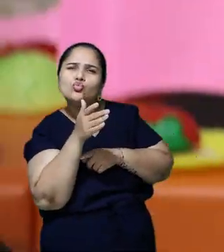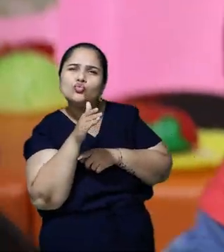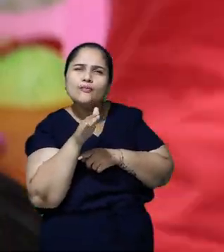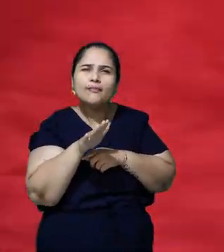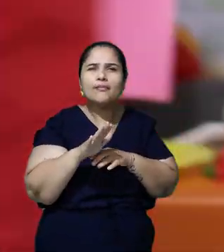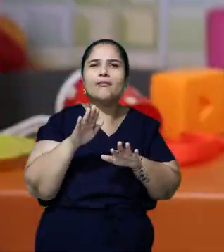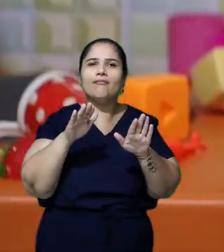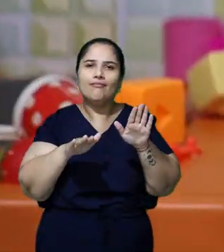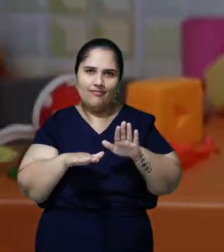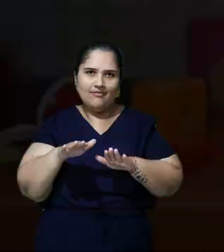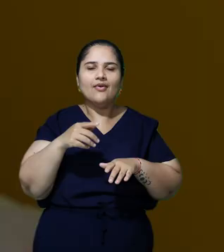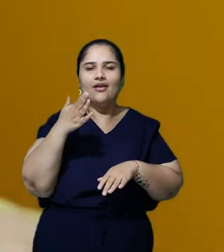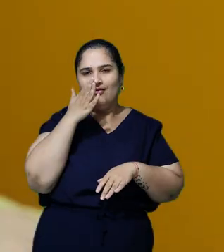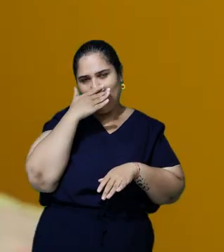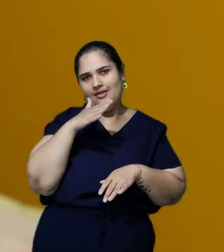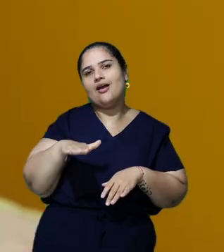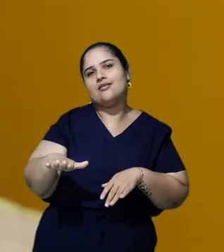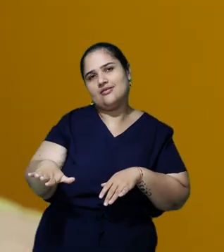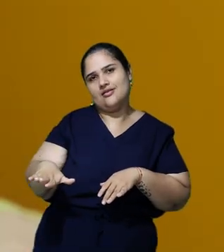criança, tá?